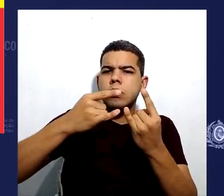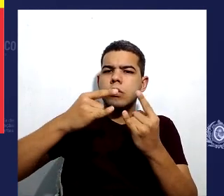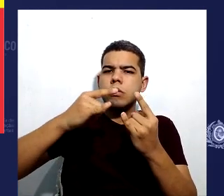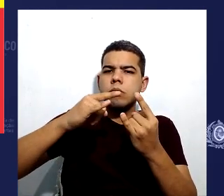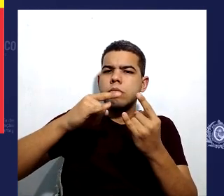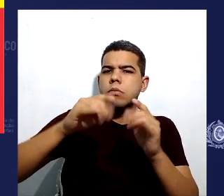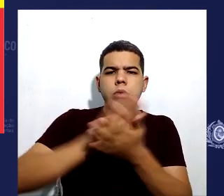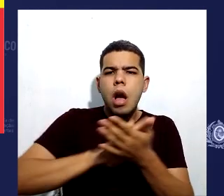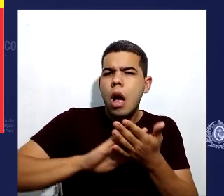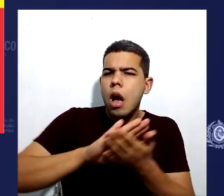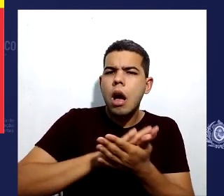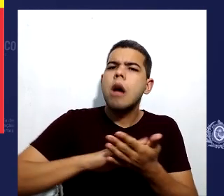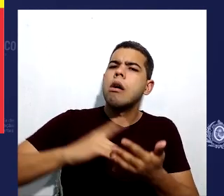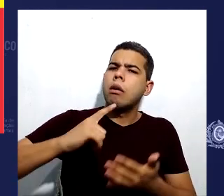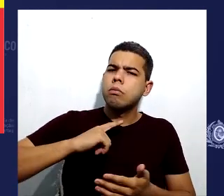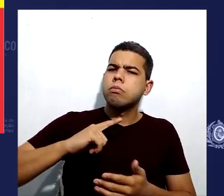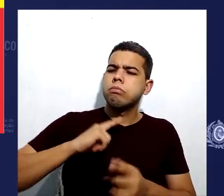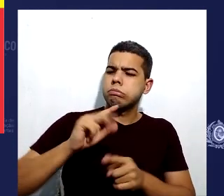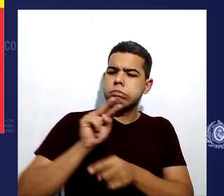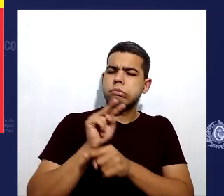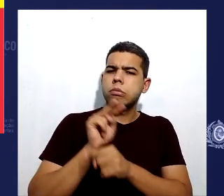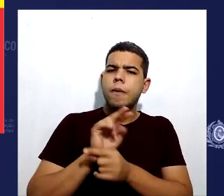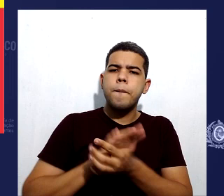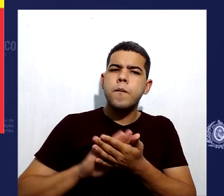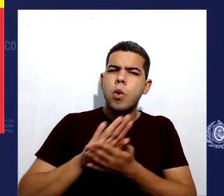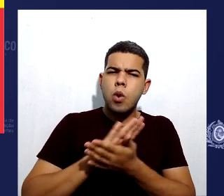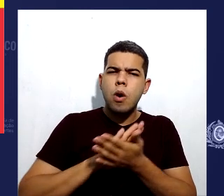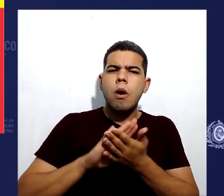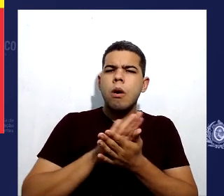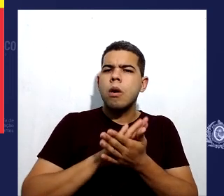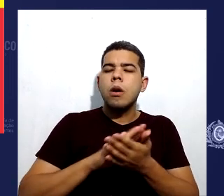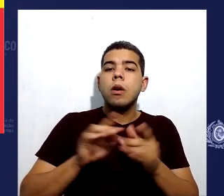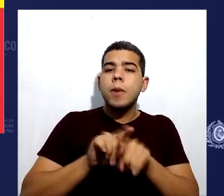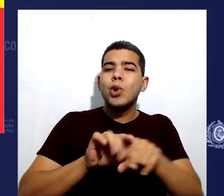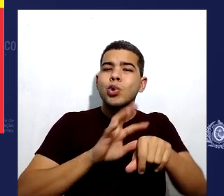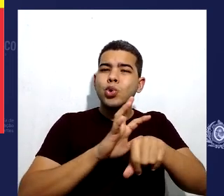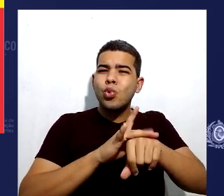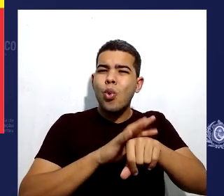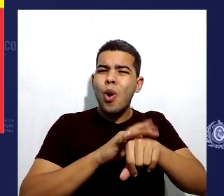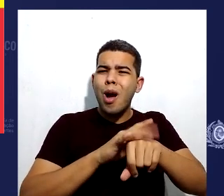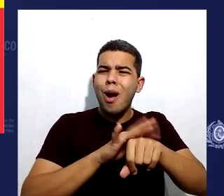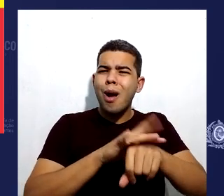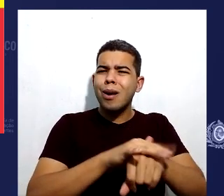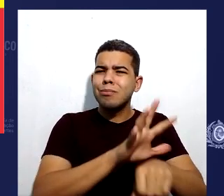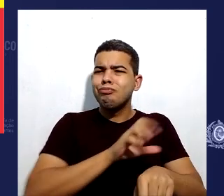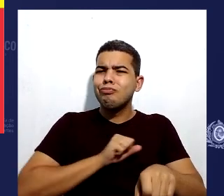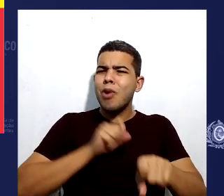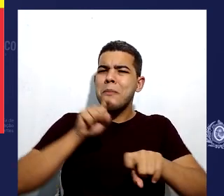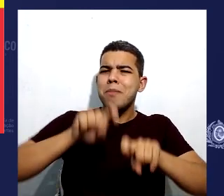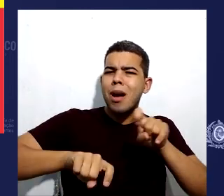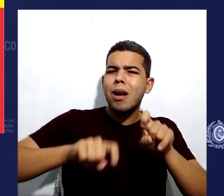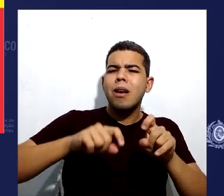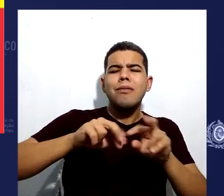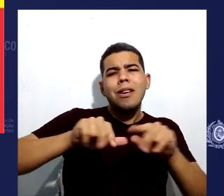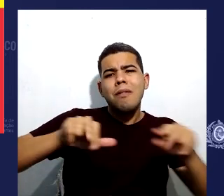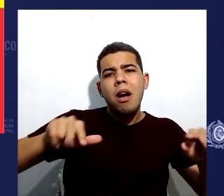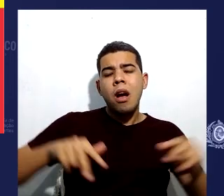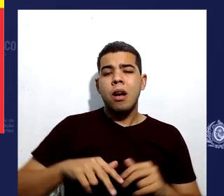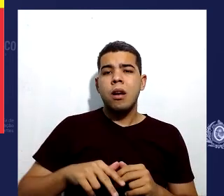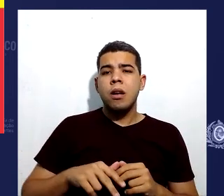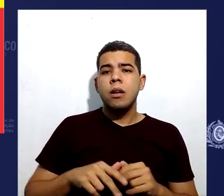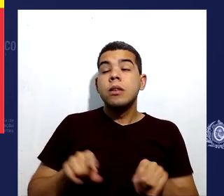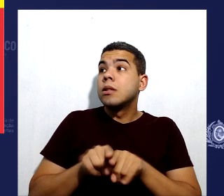sexualmente transmissíveis. Além disso, estão expostos à deteriorização da saúde